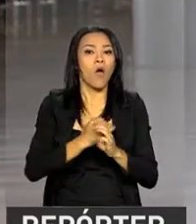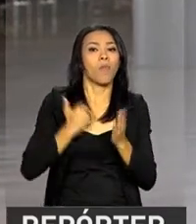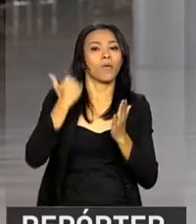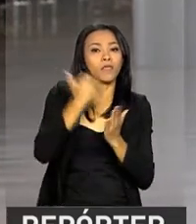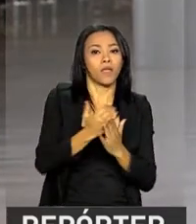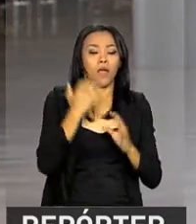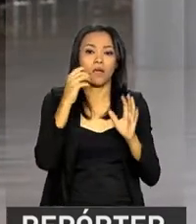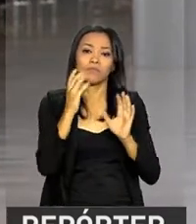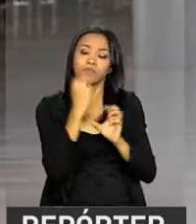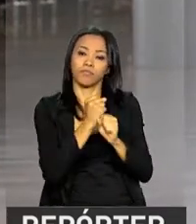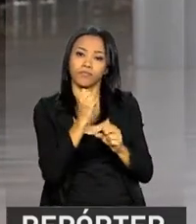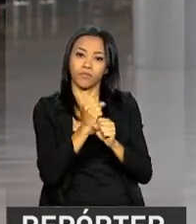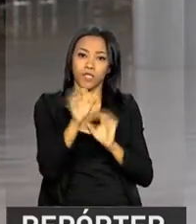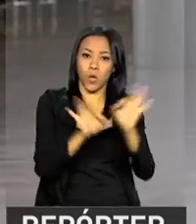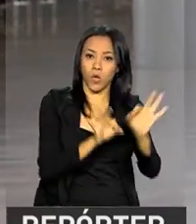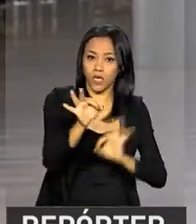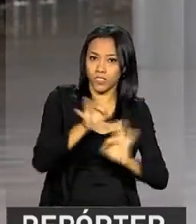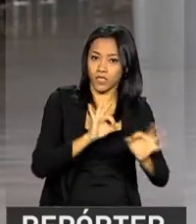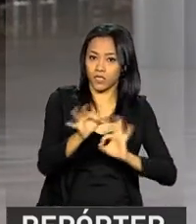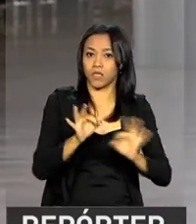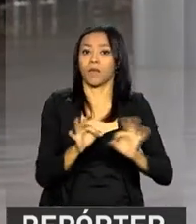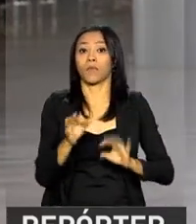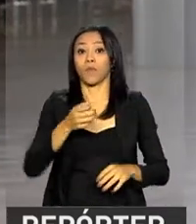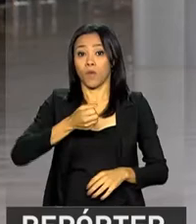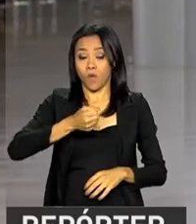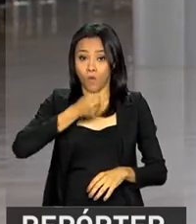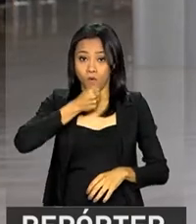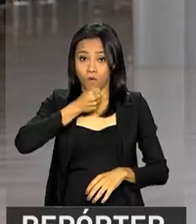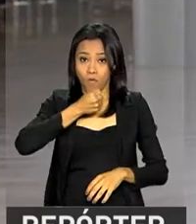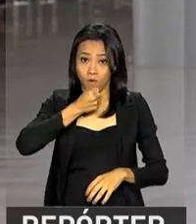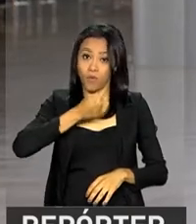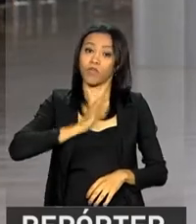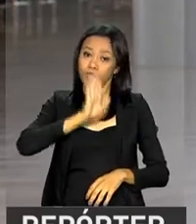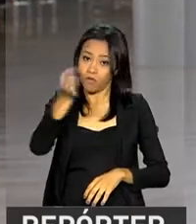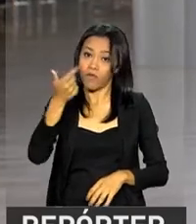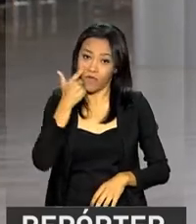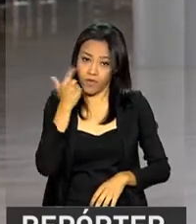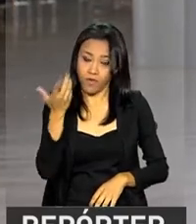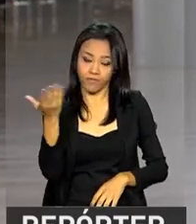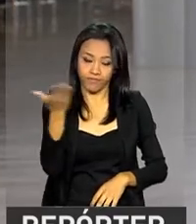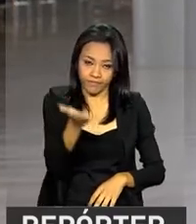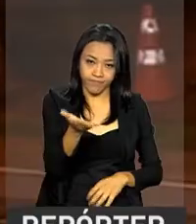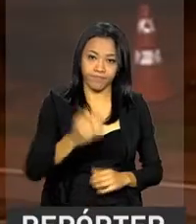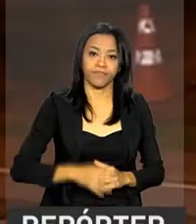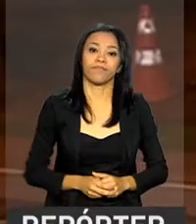as contas públicas. O repórter José Luiz Filho acompanhou. Vamos ver.